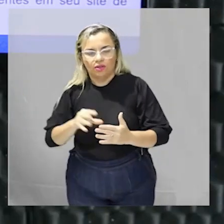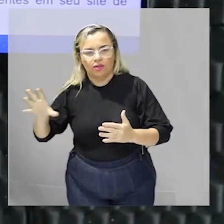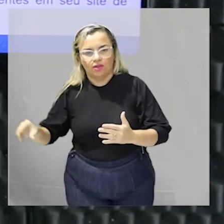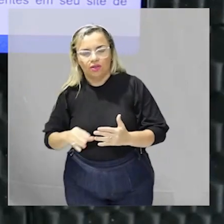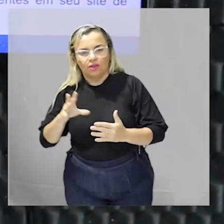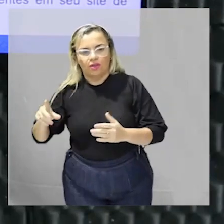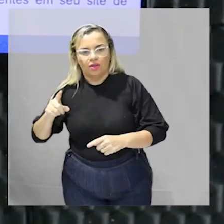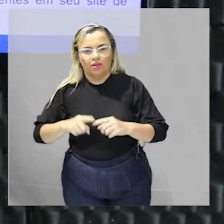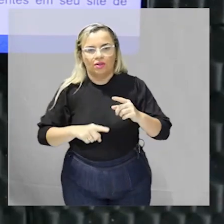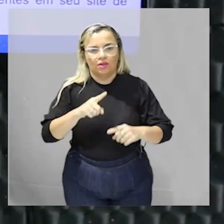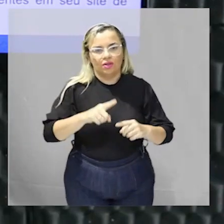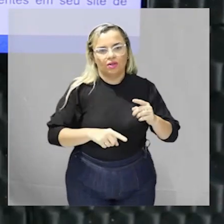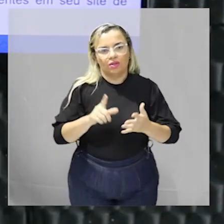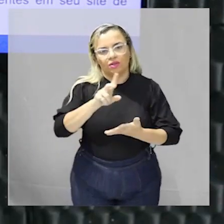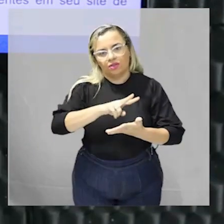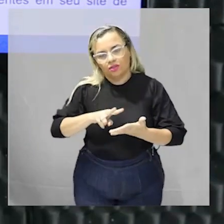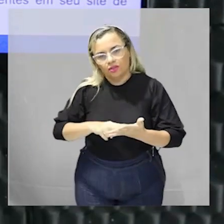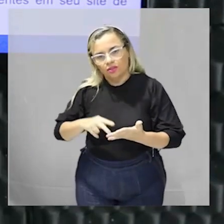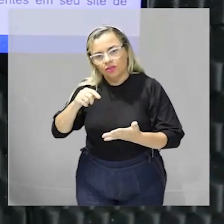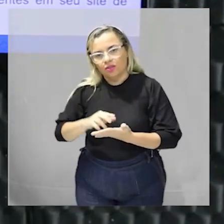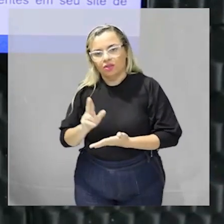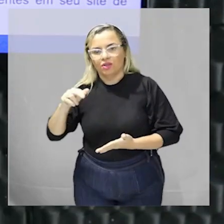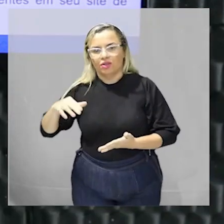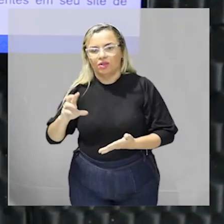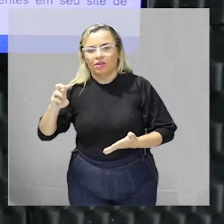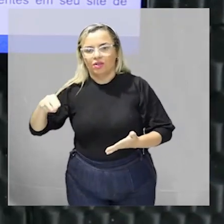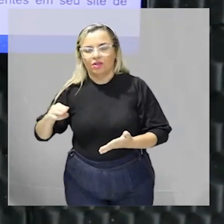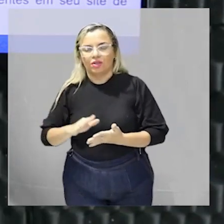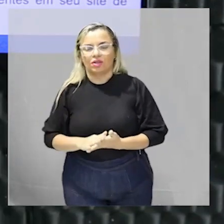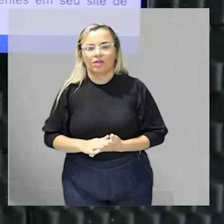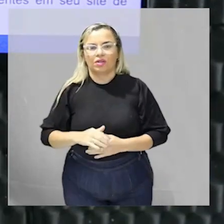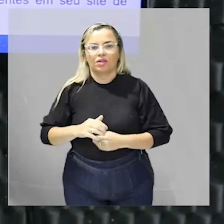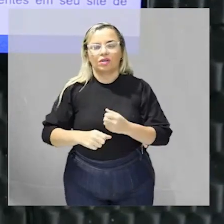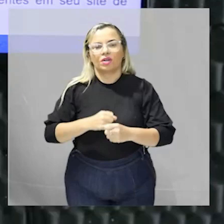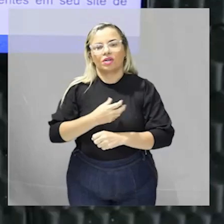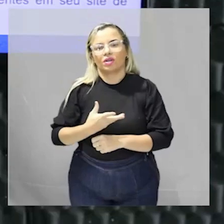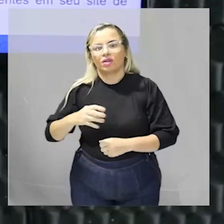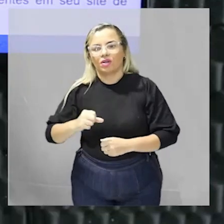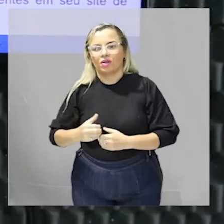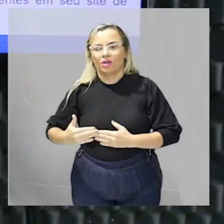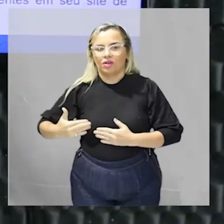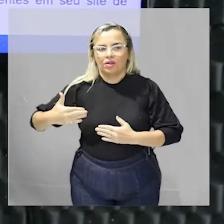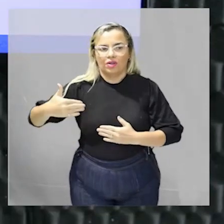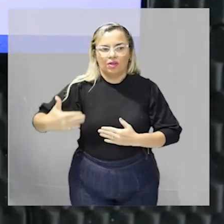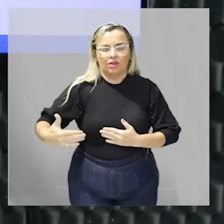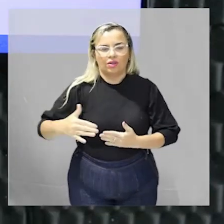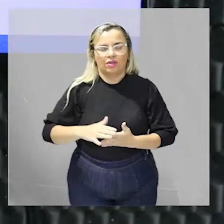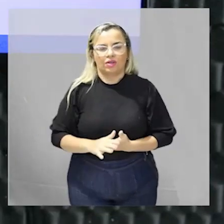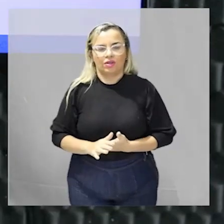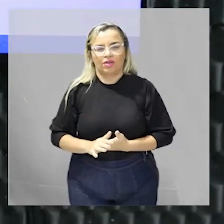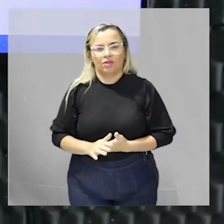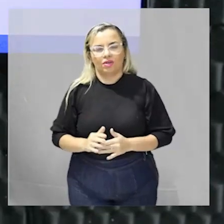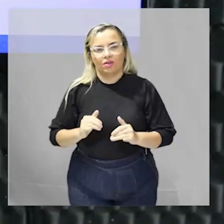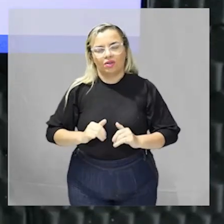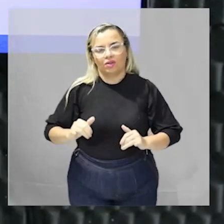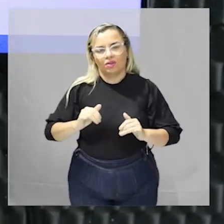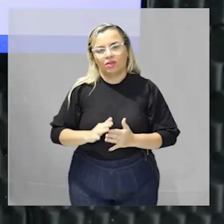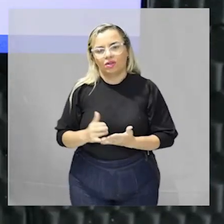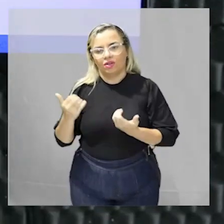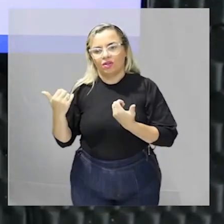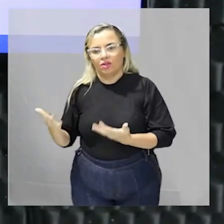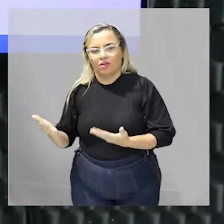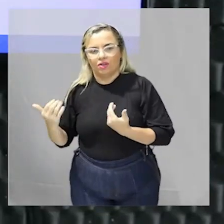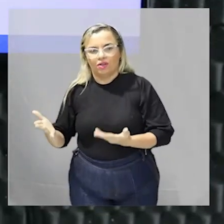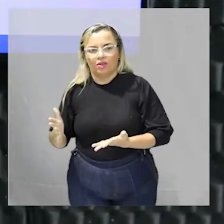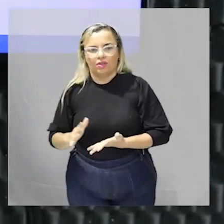de leitura da UNAM, que há 40 anos oferece aos jovens um gostinho, olha só,